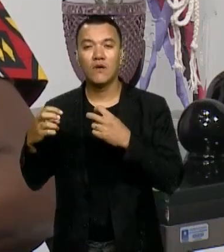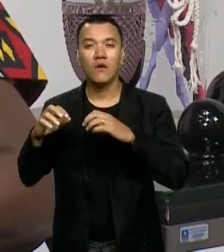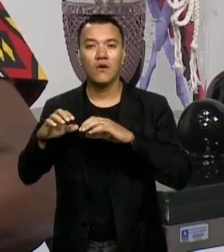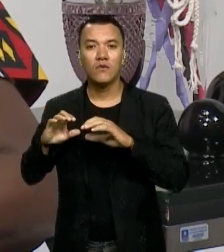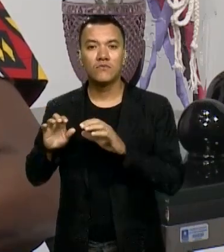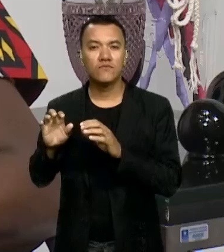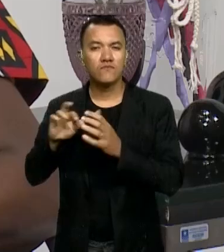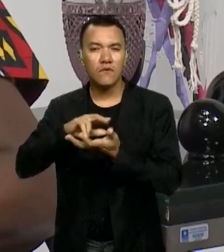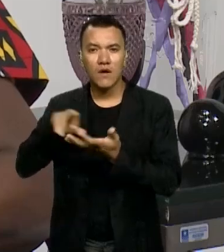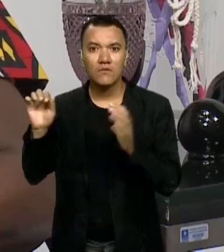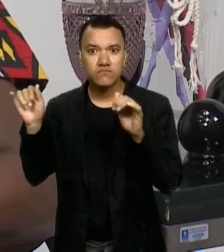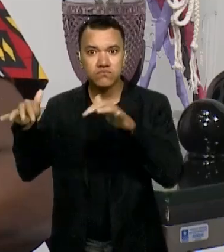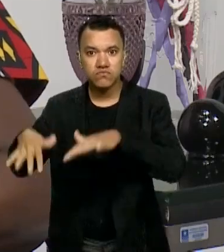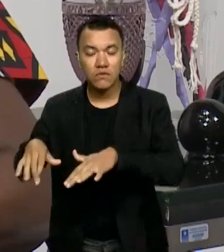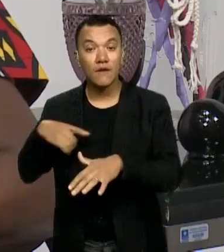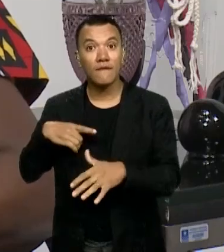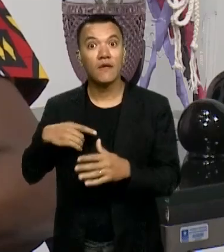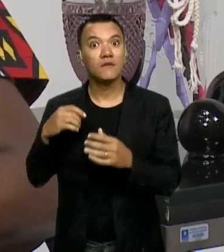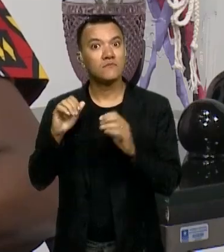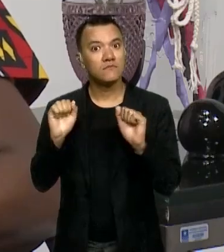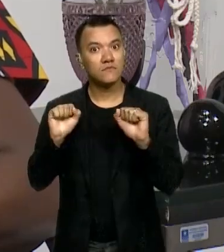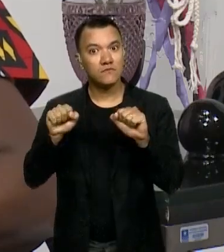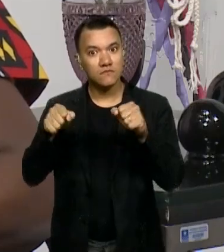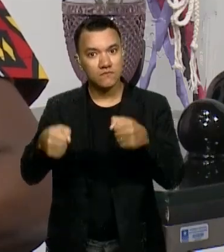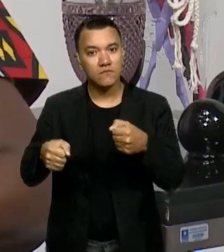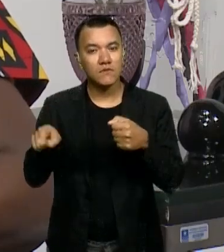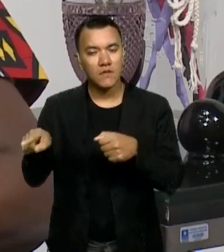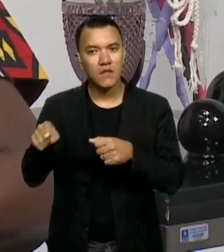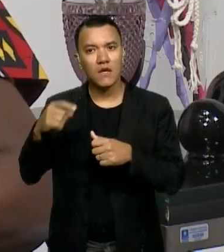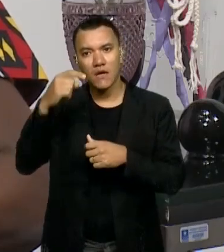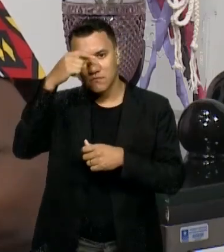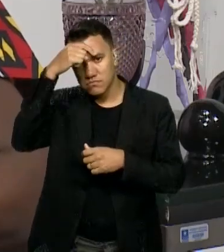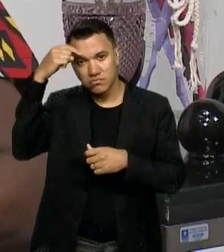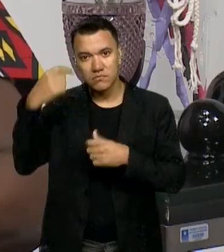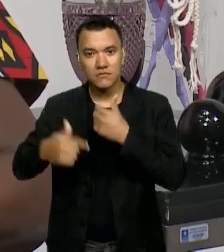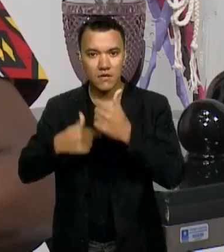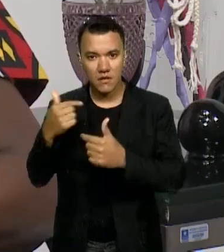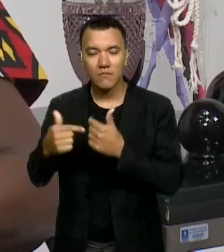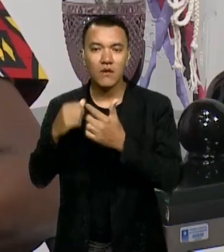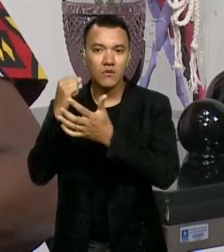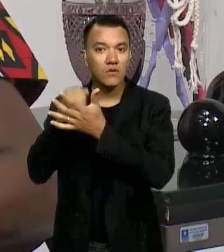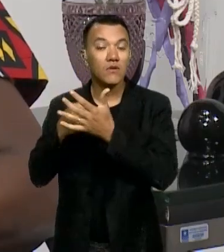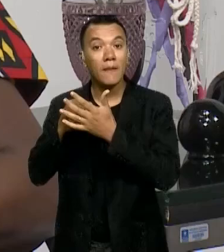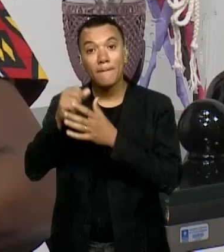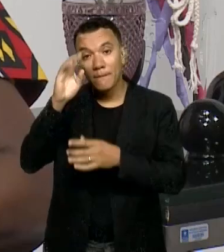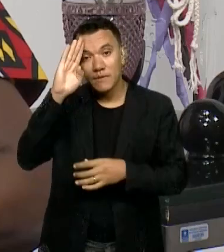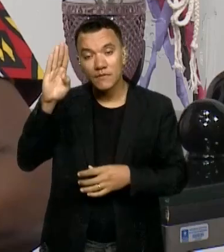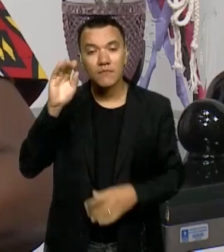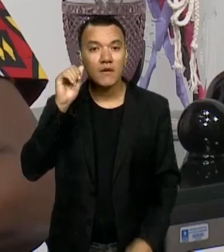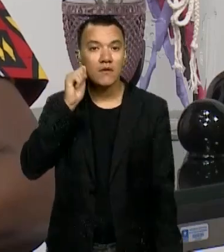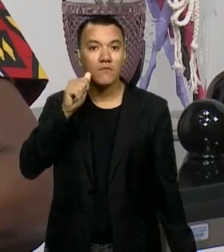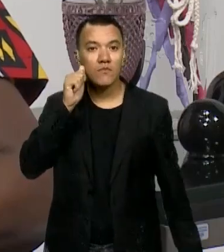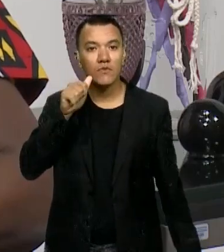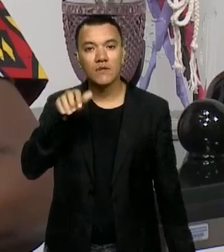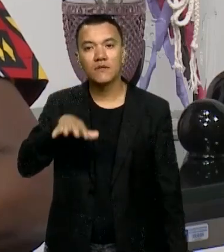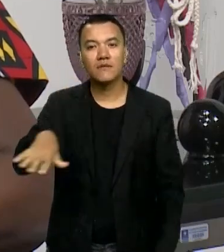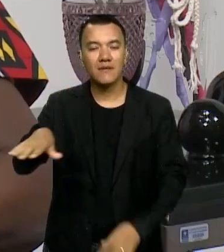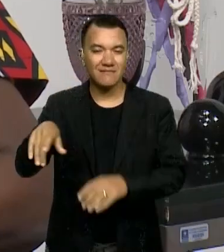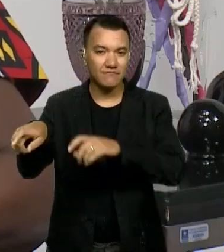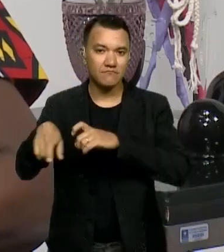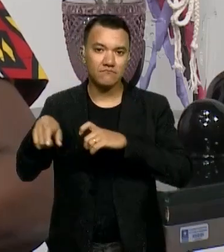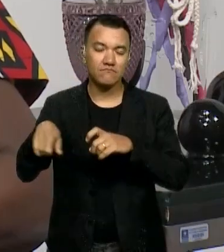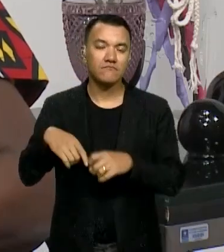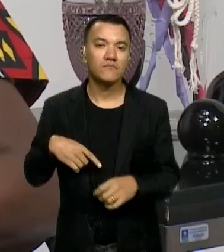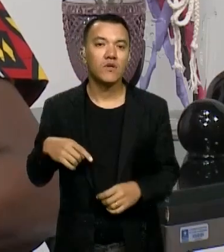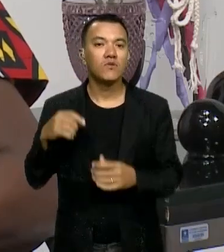sido intenso a luta da população negra, principalmente das mulheres no campo, na luta, né,